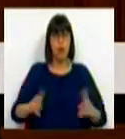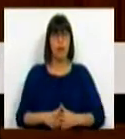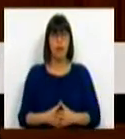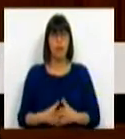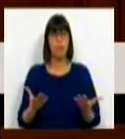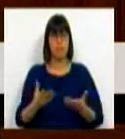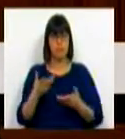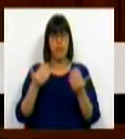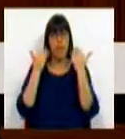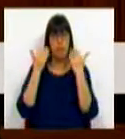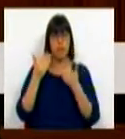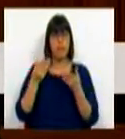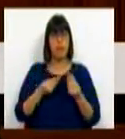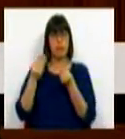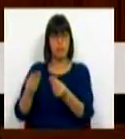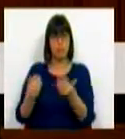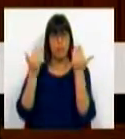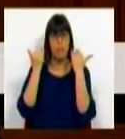ou seja, a partilha de informação